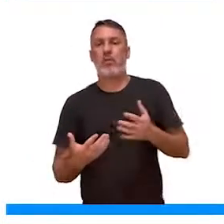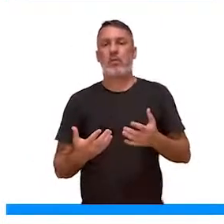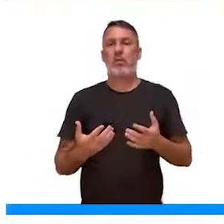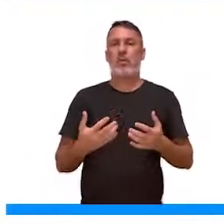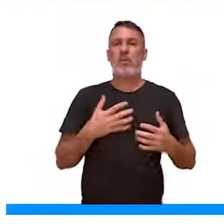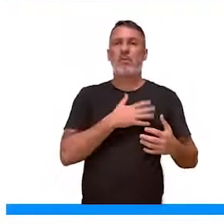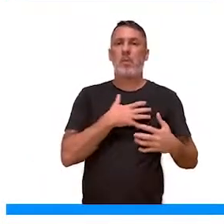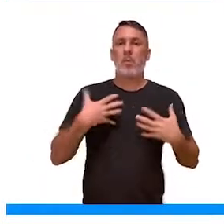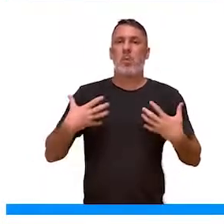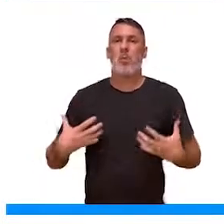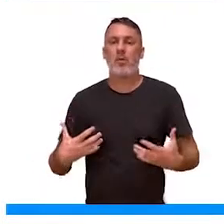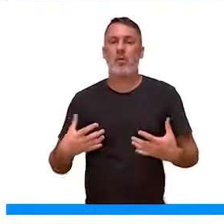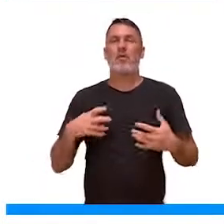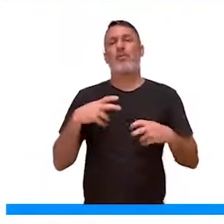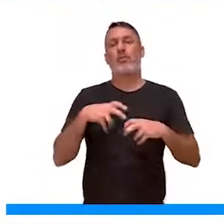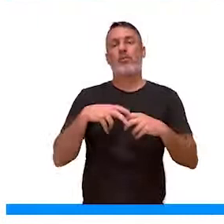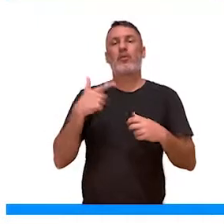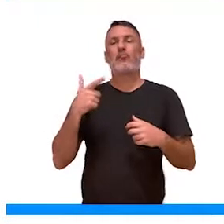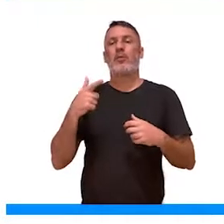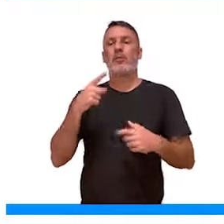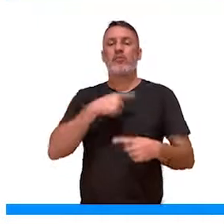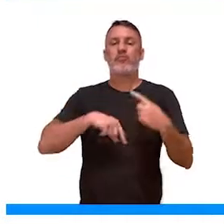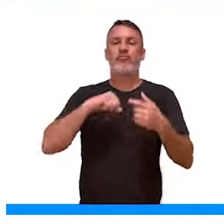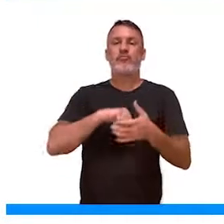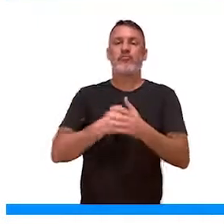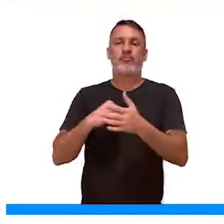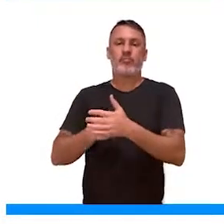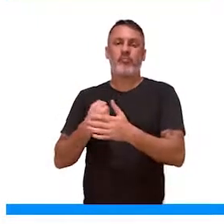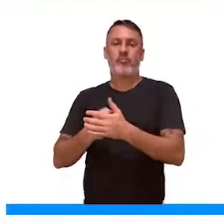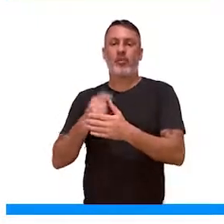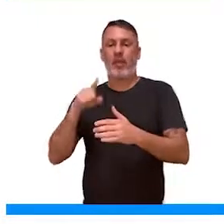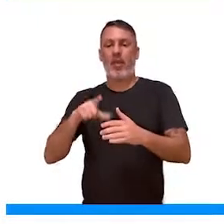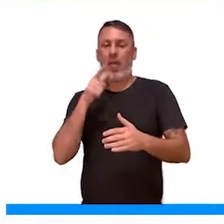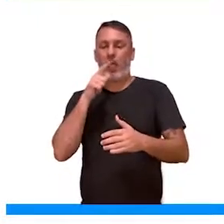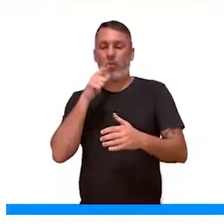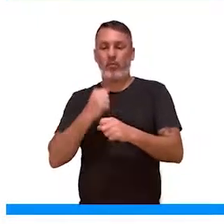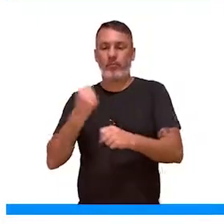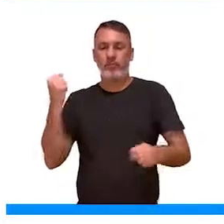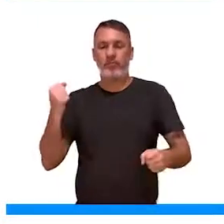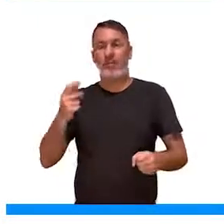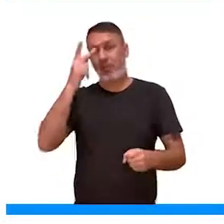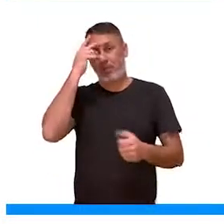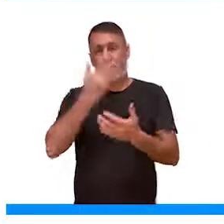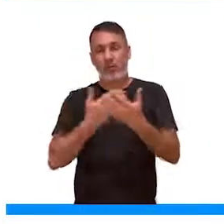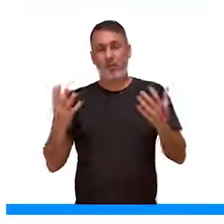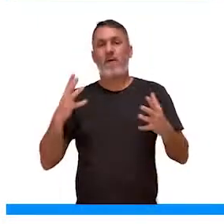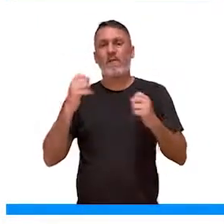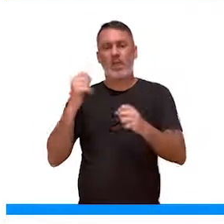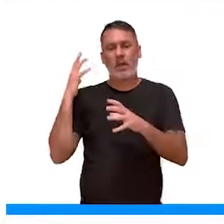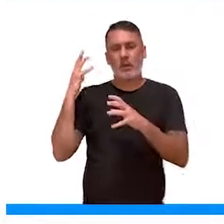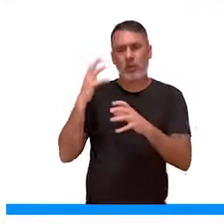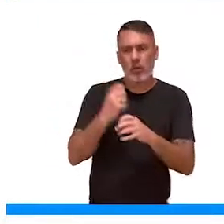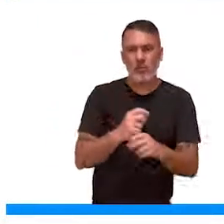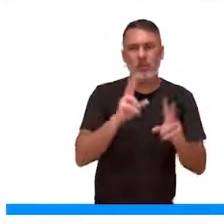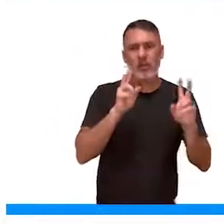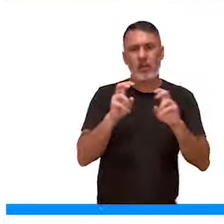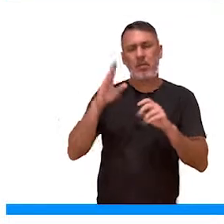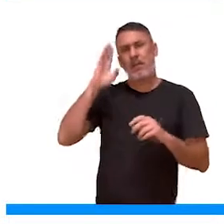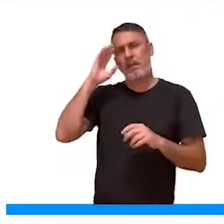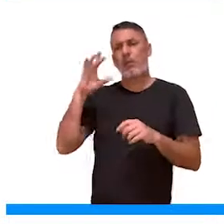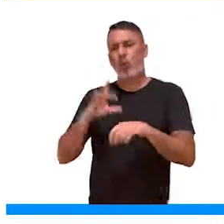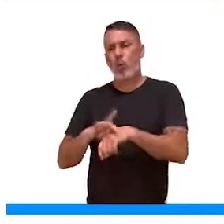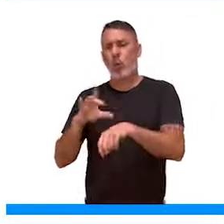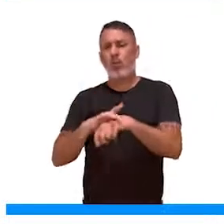o braço, a mama. Então, alguns lugares acabam tendo, então, esse acúmulo de líquido. Meninos, então, façam um resuminho